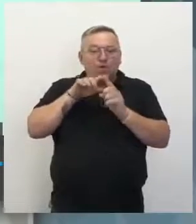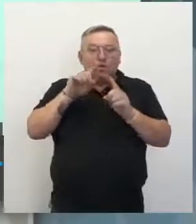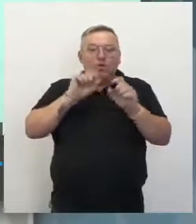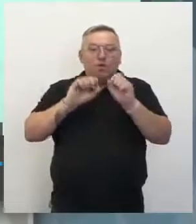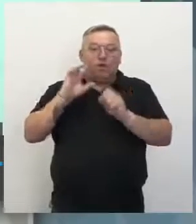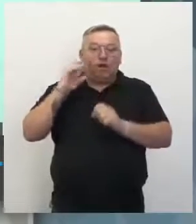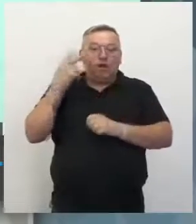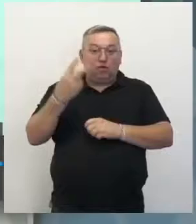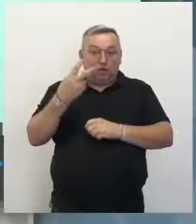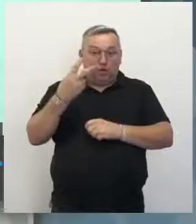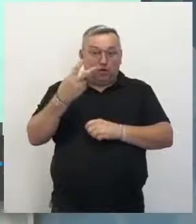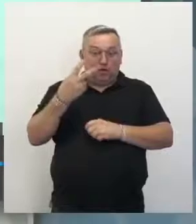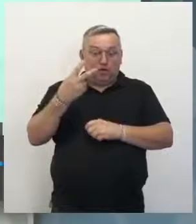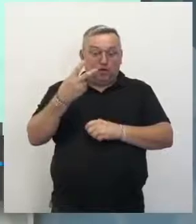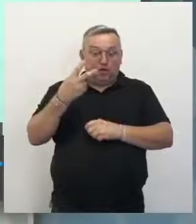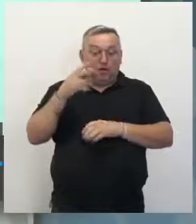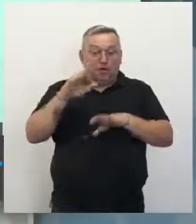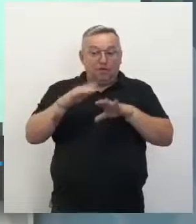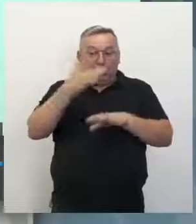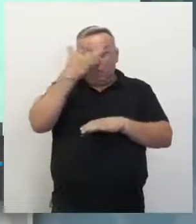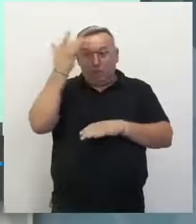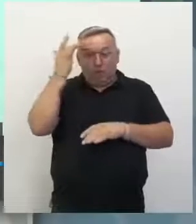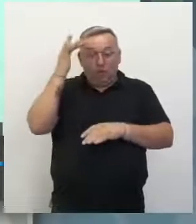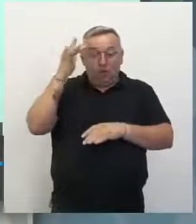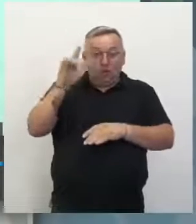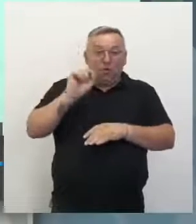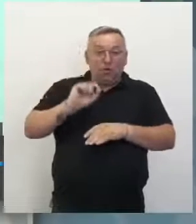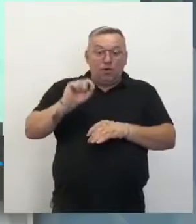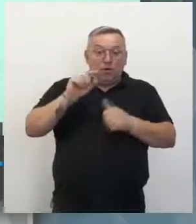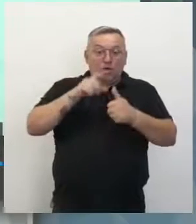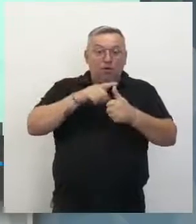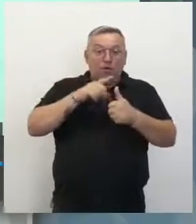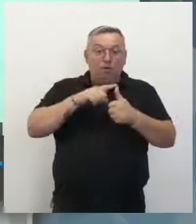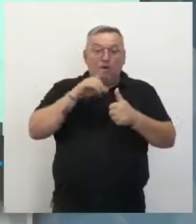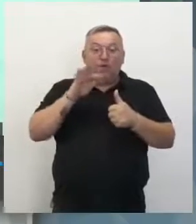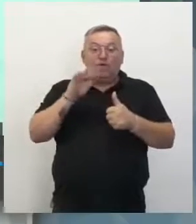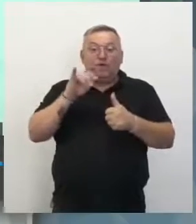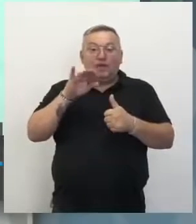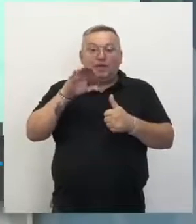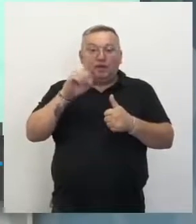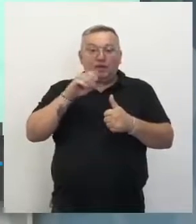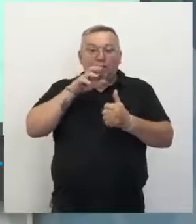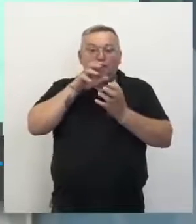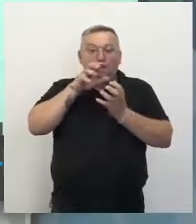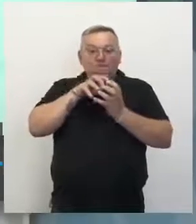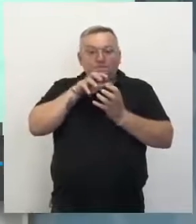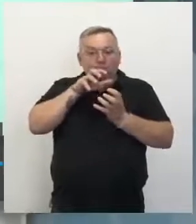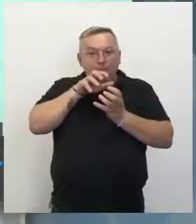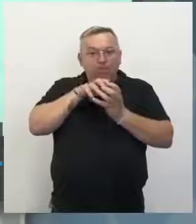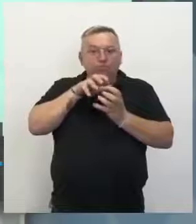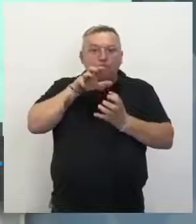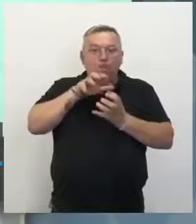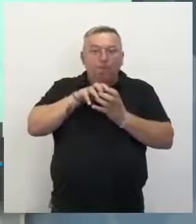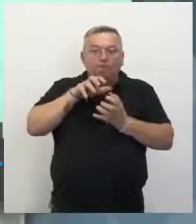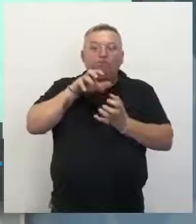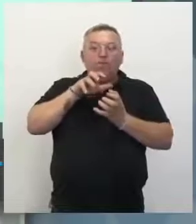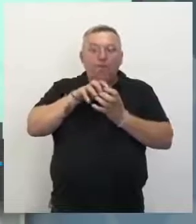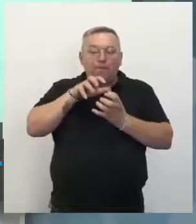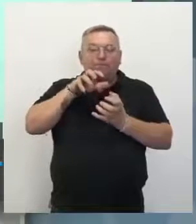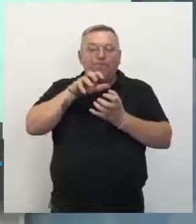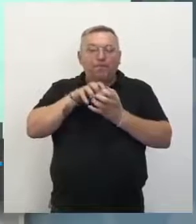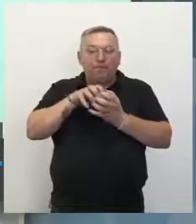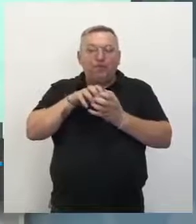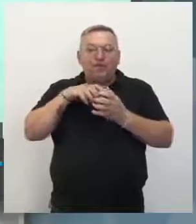acontecem na boca, que às vezes as pessoas não sabem. Um processo é o físico, que é a mastigação, né? A gente vai dilacerar,